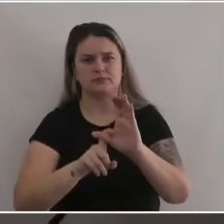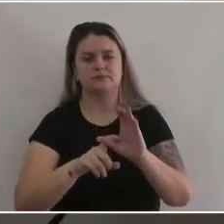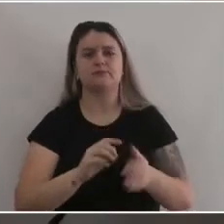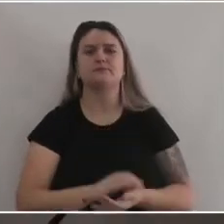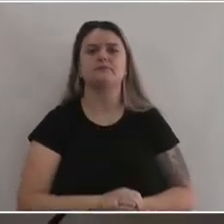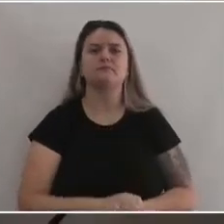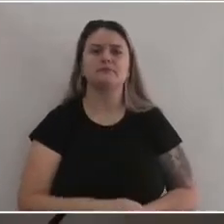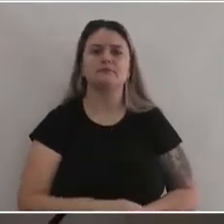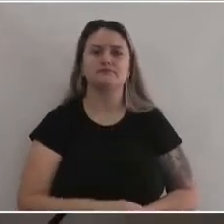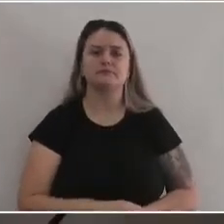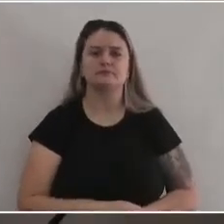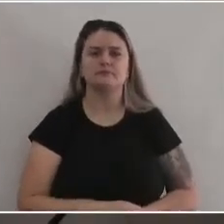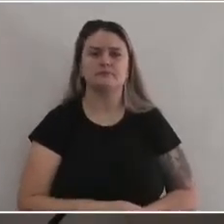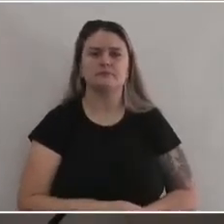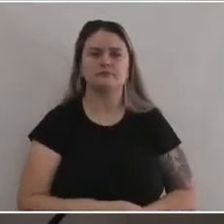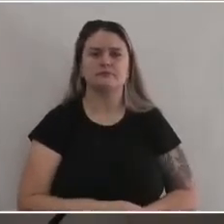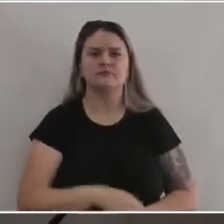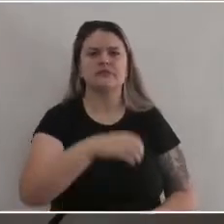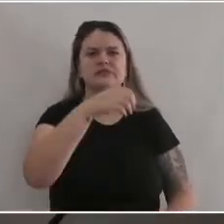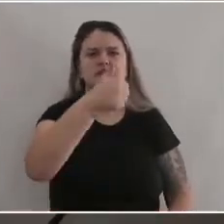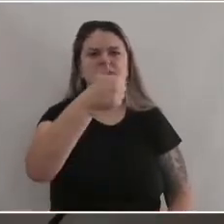Orçado foram